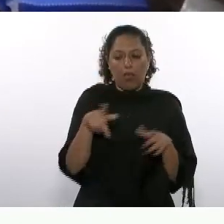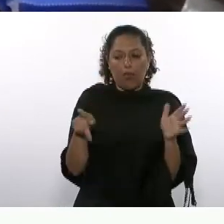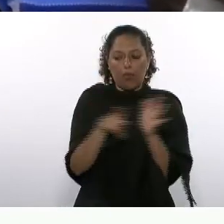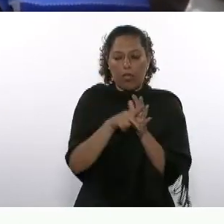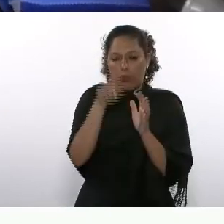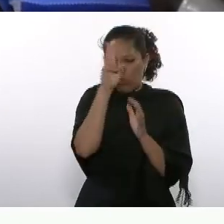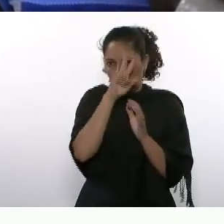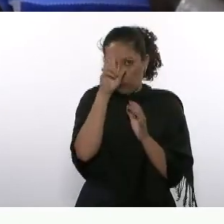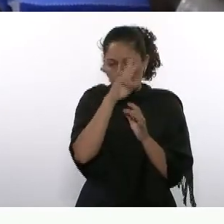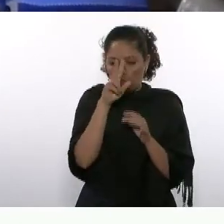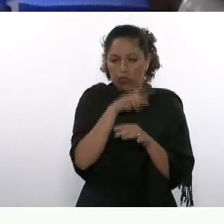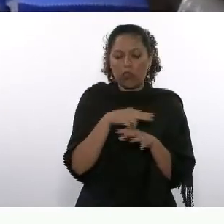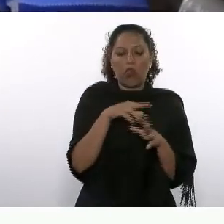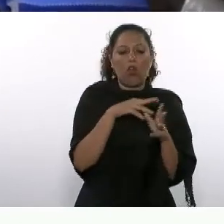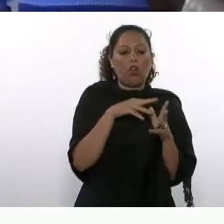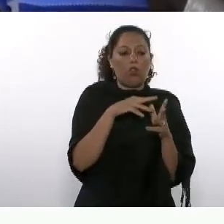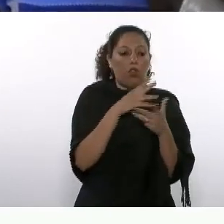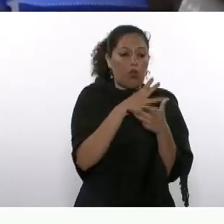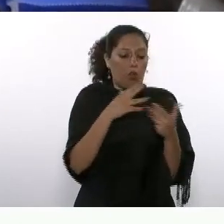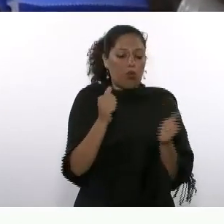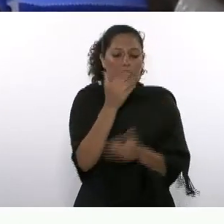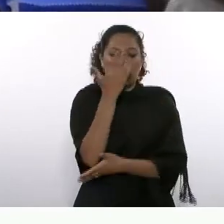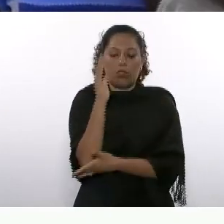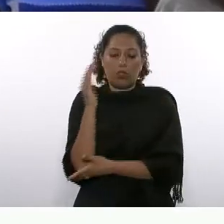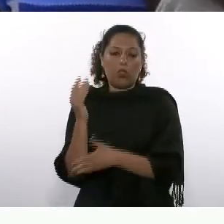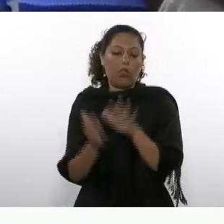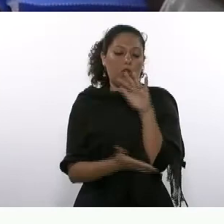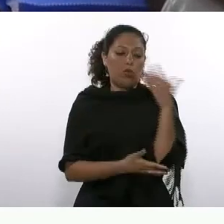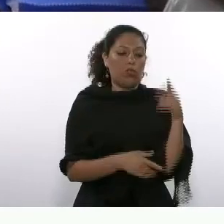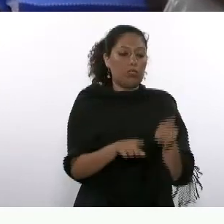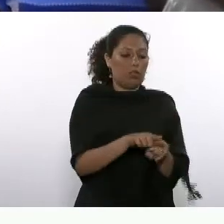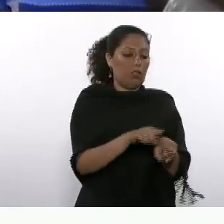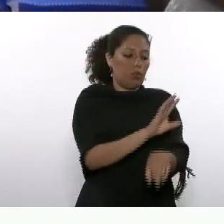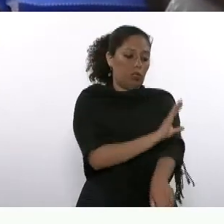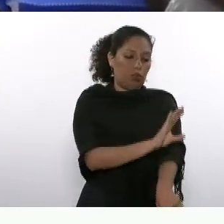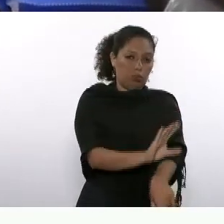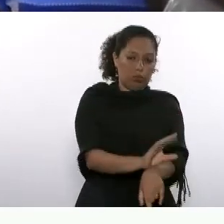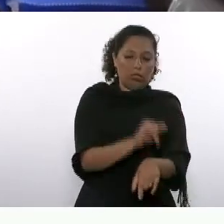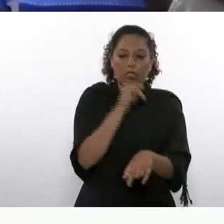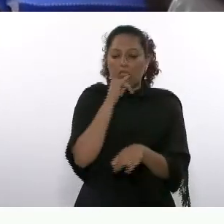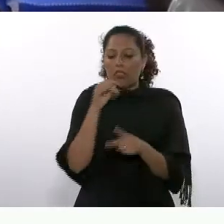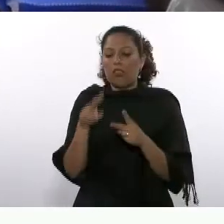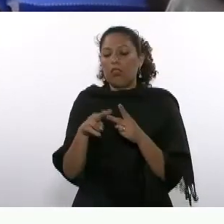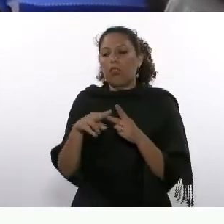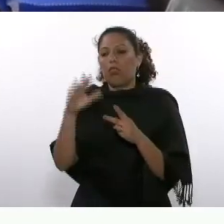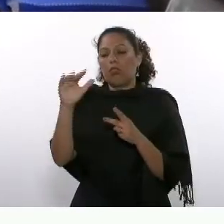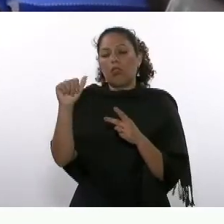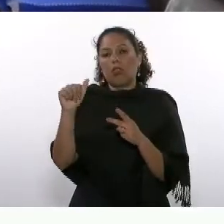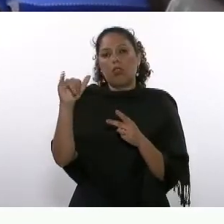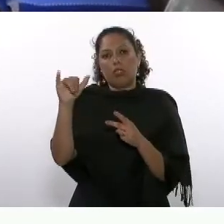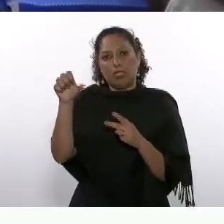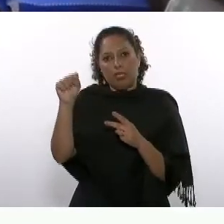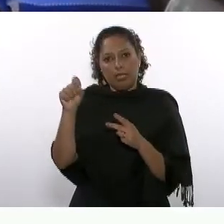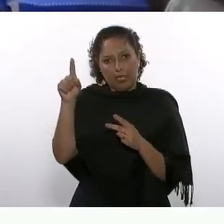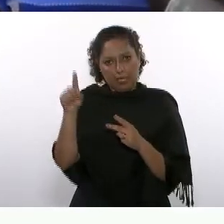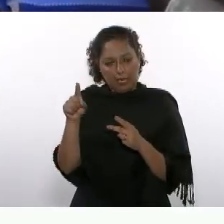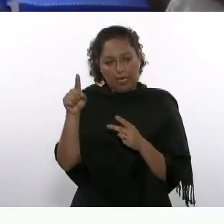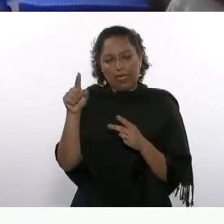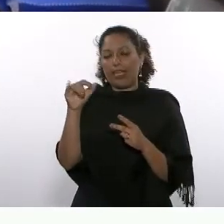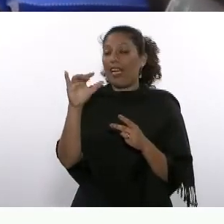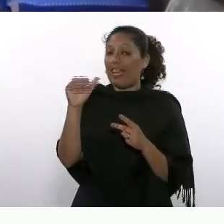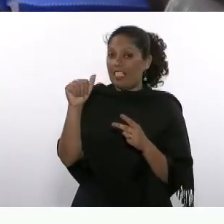Um patrimônio mundial natural e cultural. O Cais do Valongo, a Fortaleza de Santa Cruz está concorrendo a